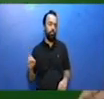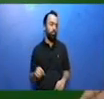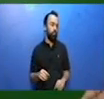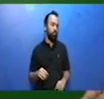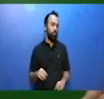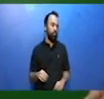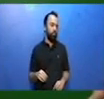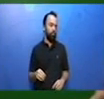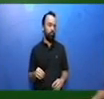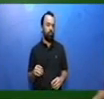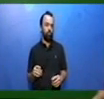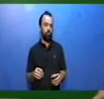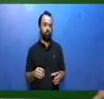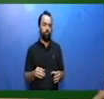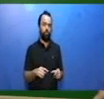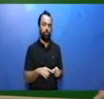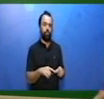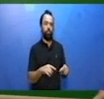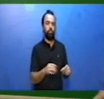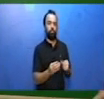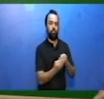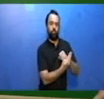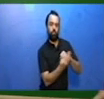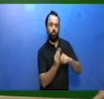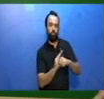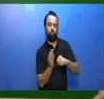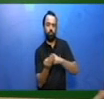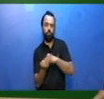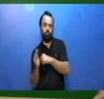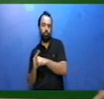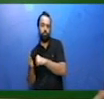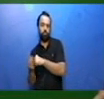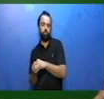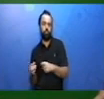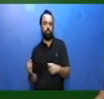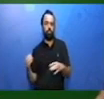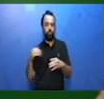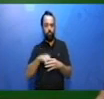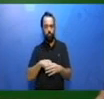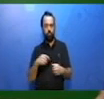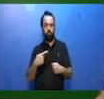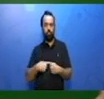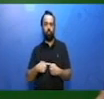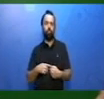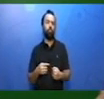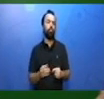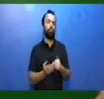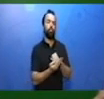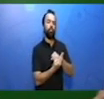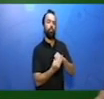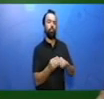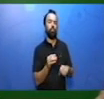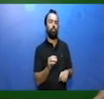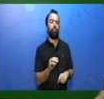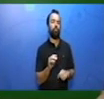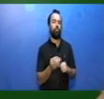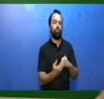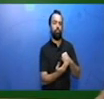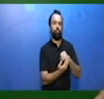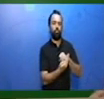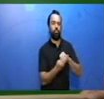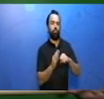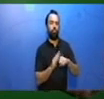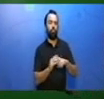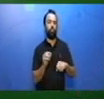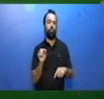Os bairros fazem parte da paisagem de uma cidade. Mas, afinal, o que é um bairro? Apresente a hipótese